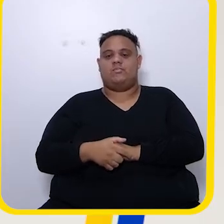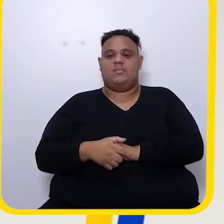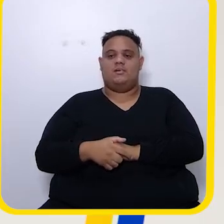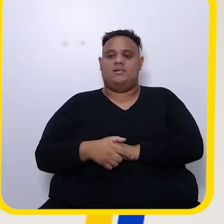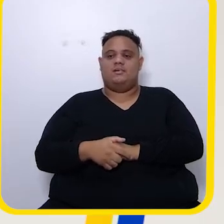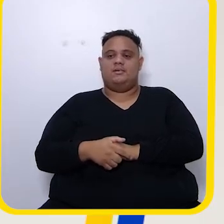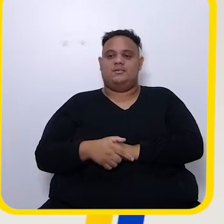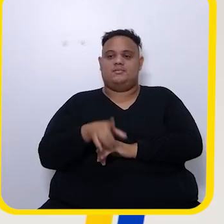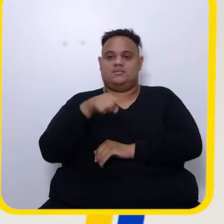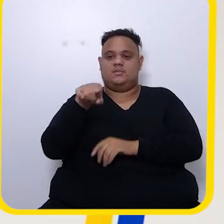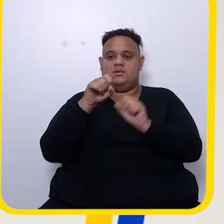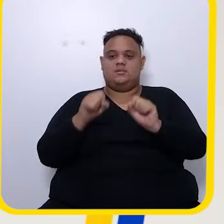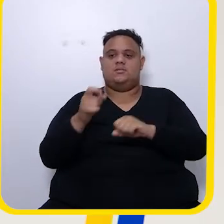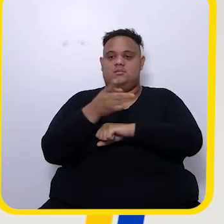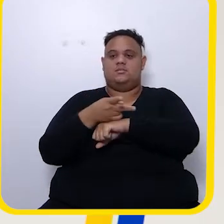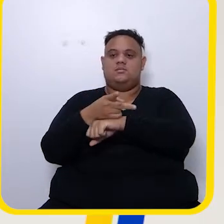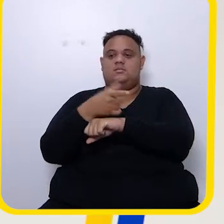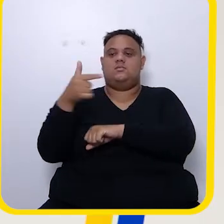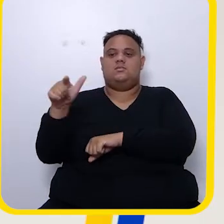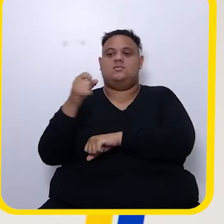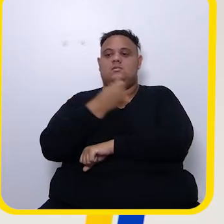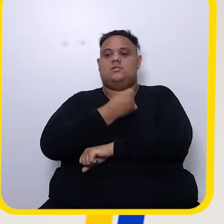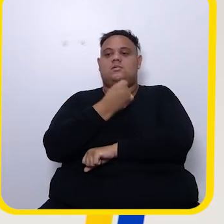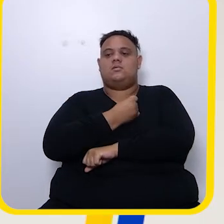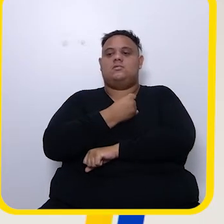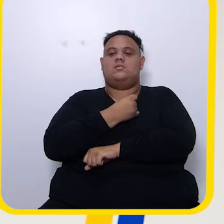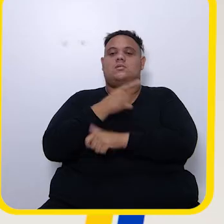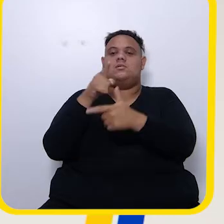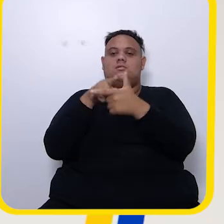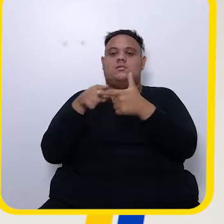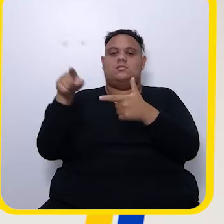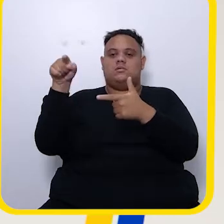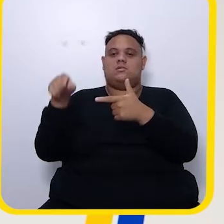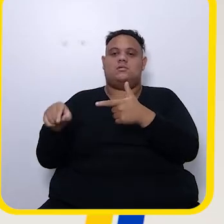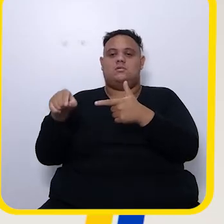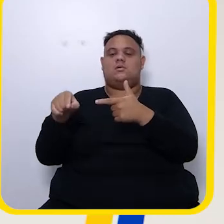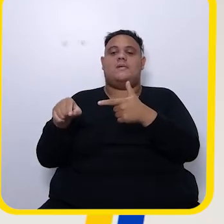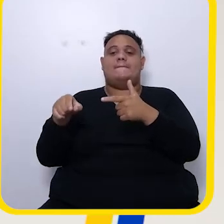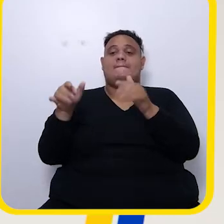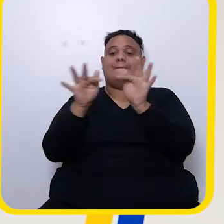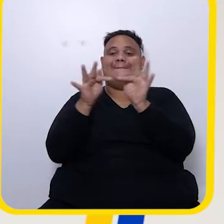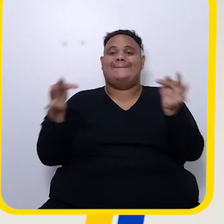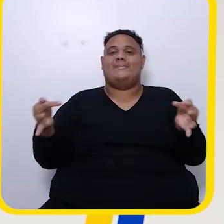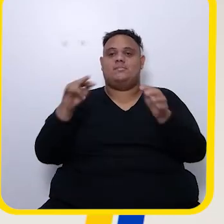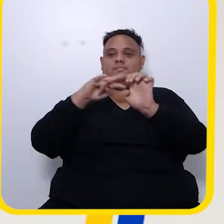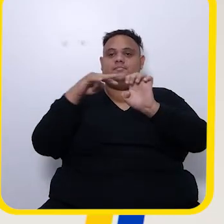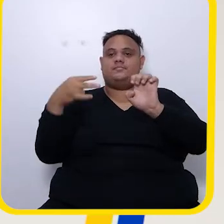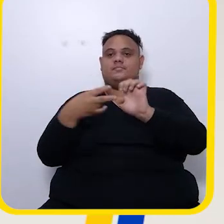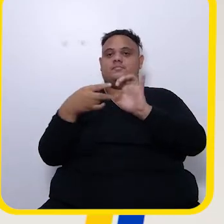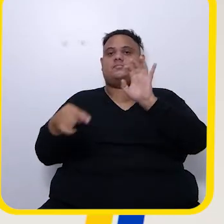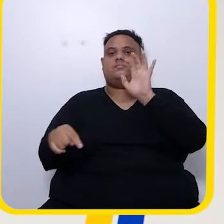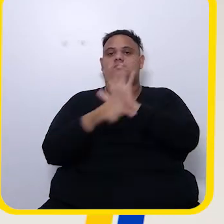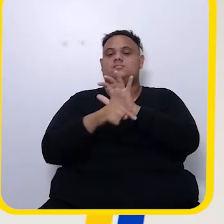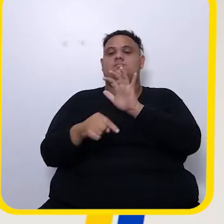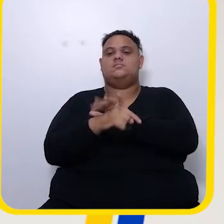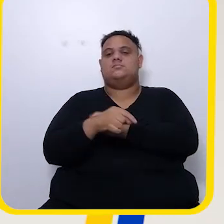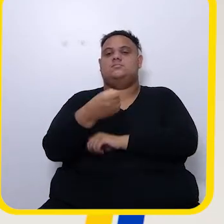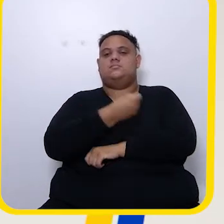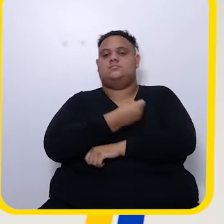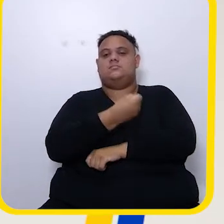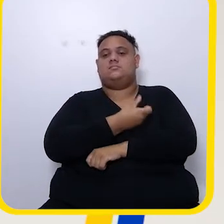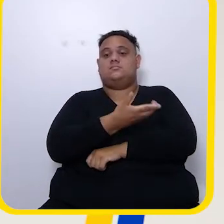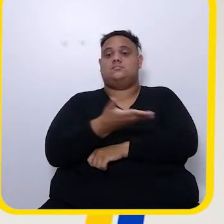Você pode procurar outros números para dividir, para simplificar a sua equação. Quanto menores forem os números que